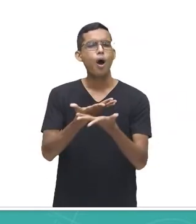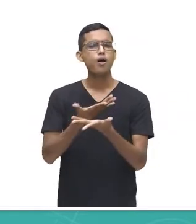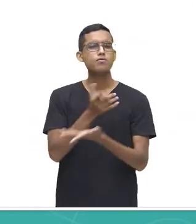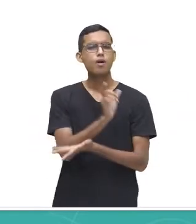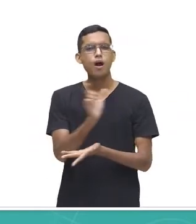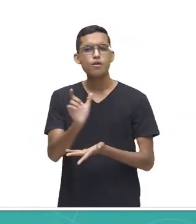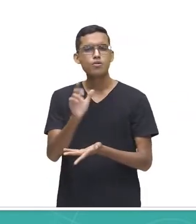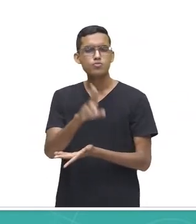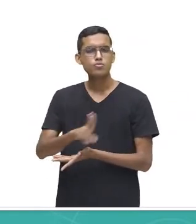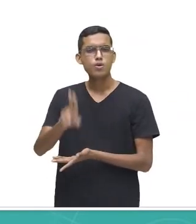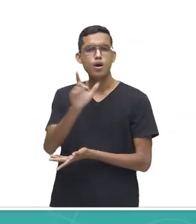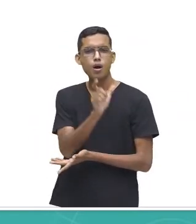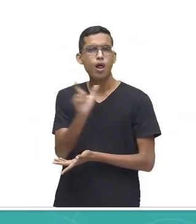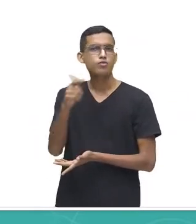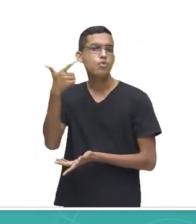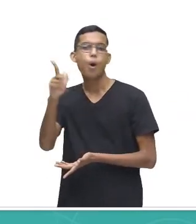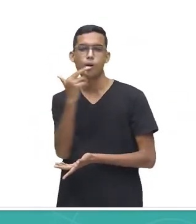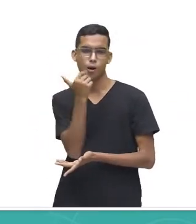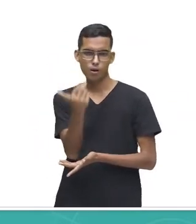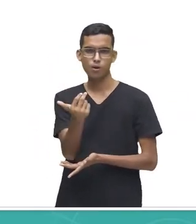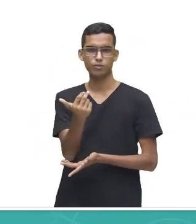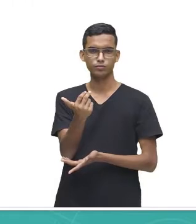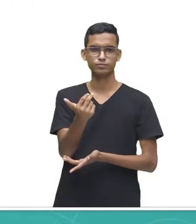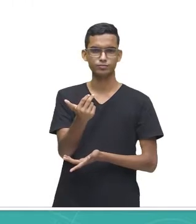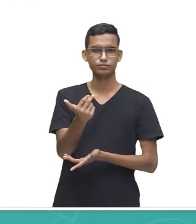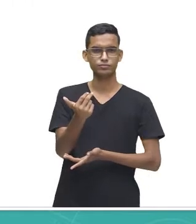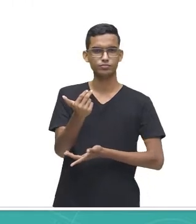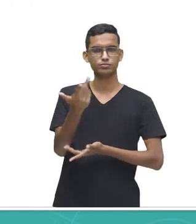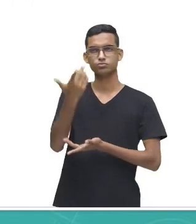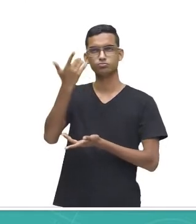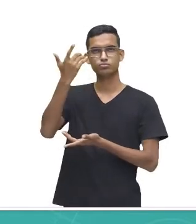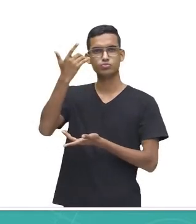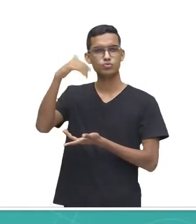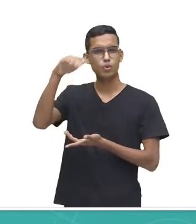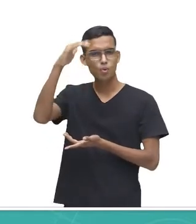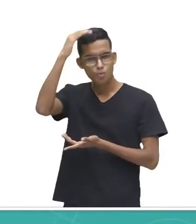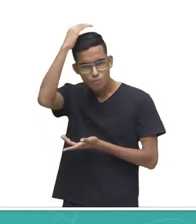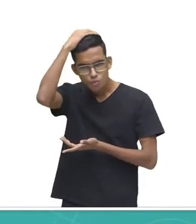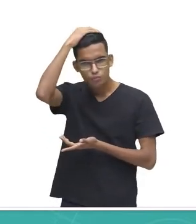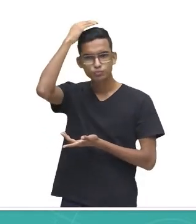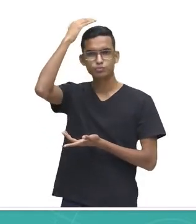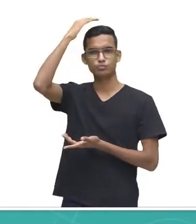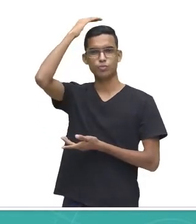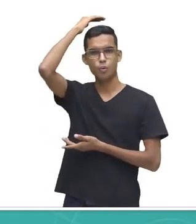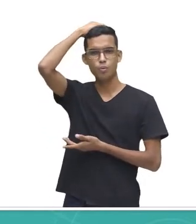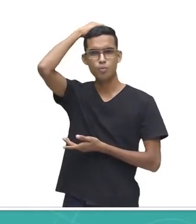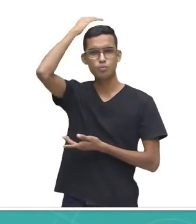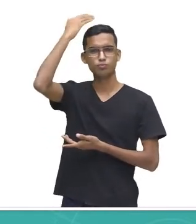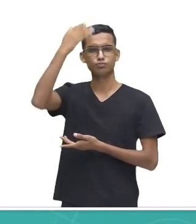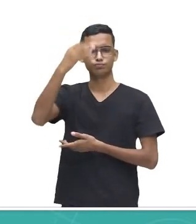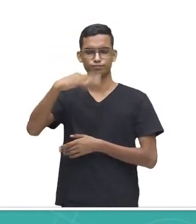de palavras de outras línguas, do sânscrito, do judaico, e por aí vai.